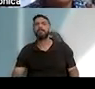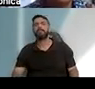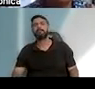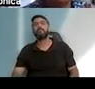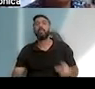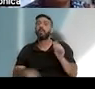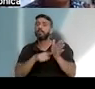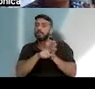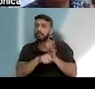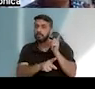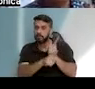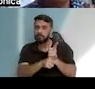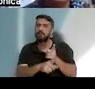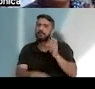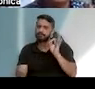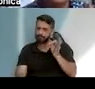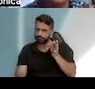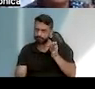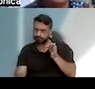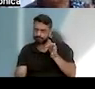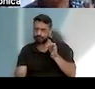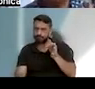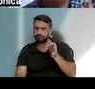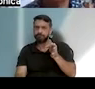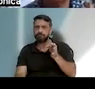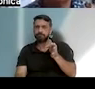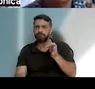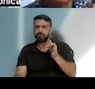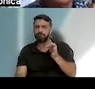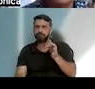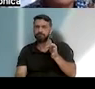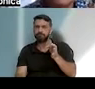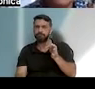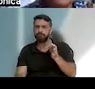diagnóstico. Podem fazer novos